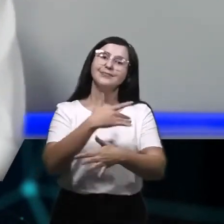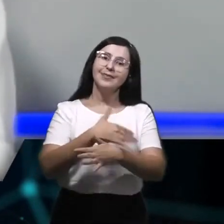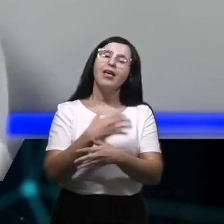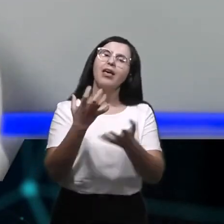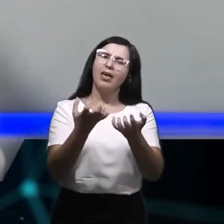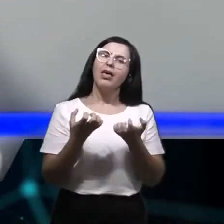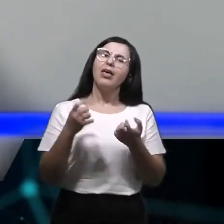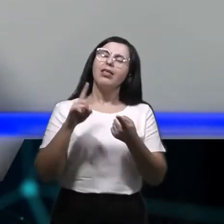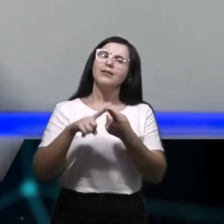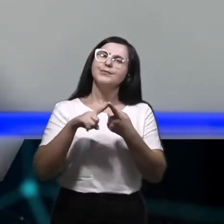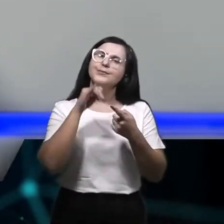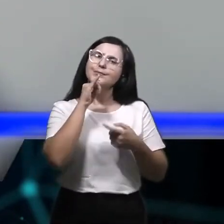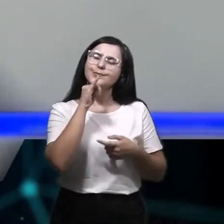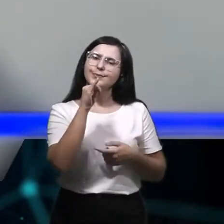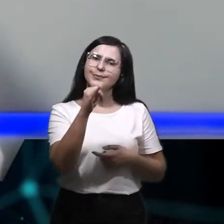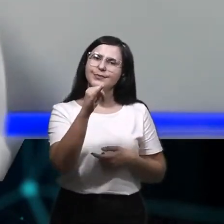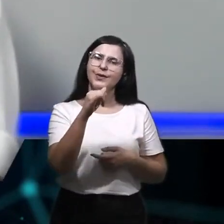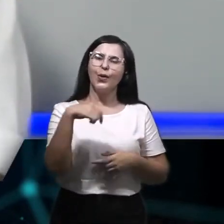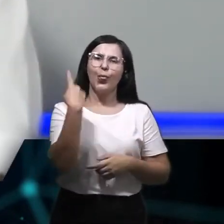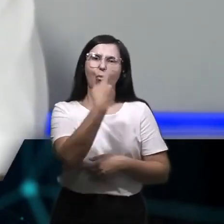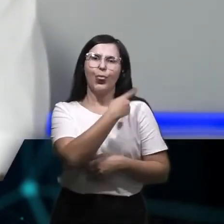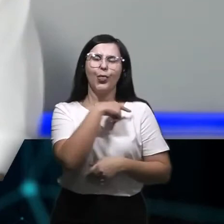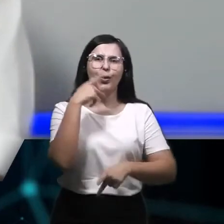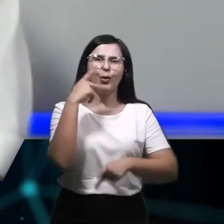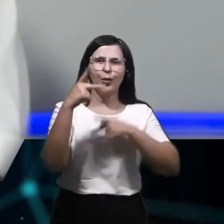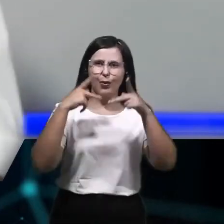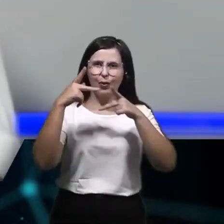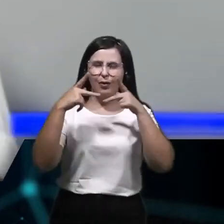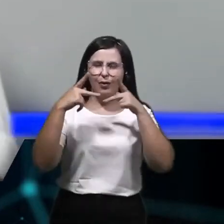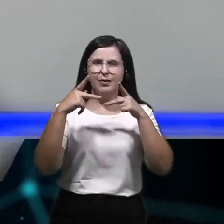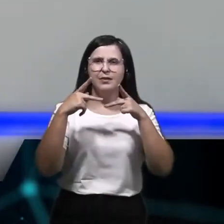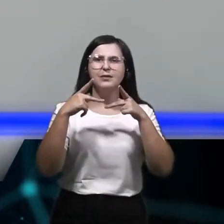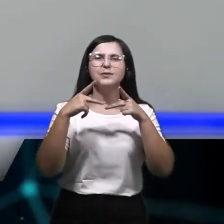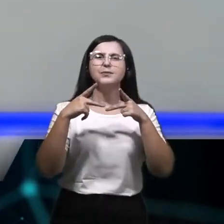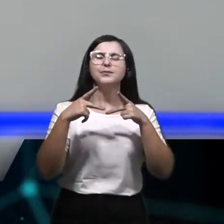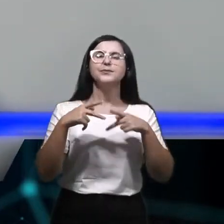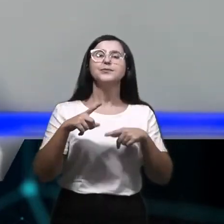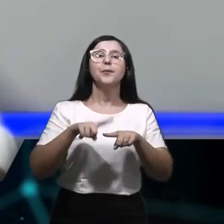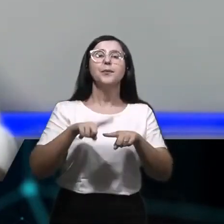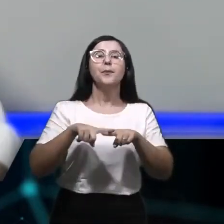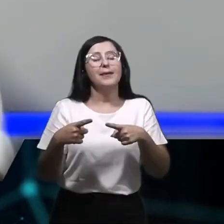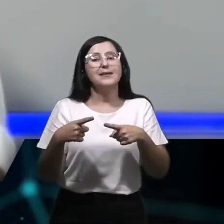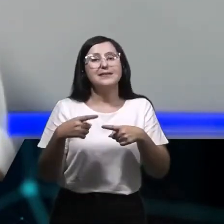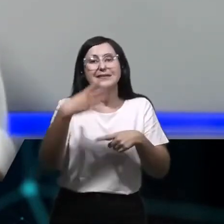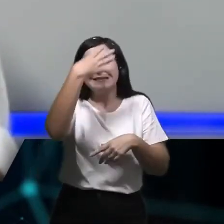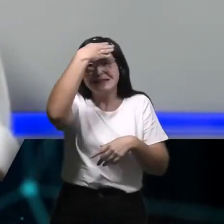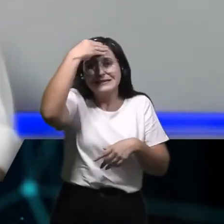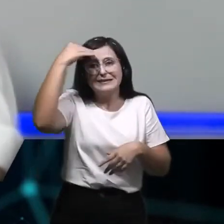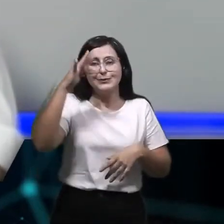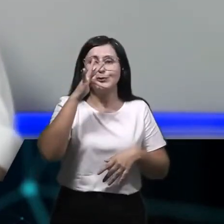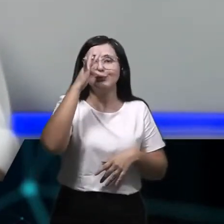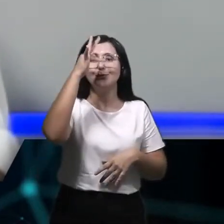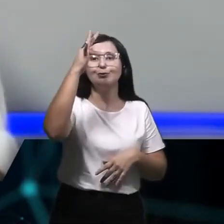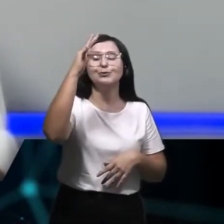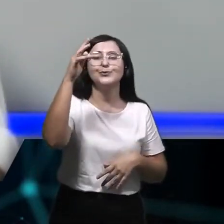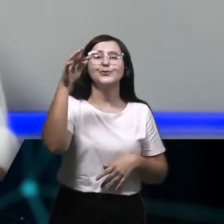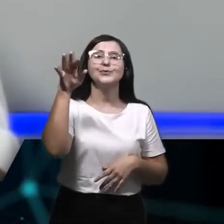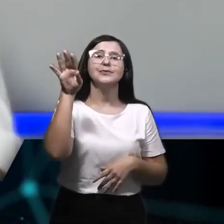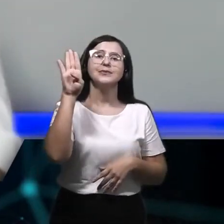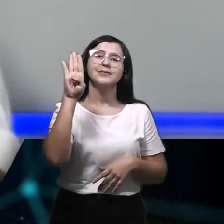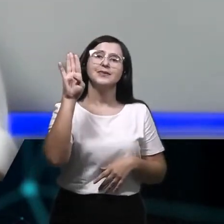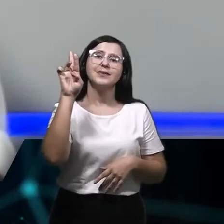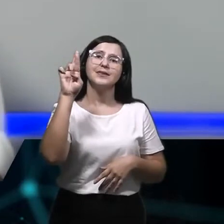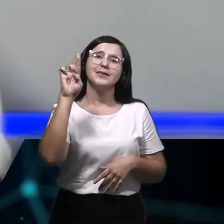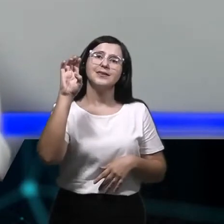dizer aqui, a gente falou muito, ninguém falou aqui no futuro de Brejo da Madeus, né? E eu tenho